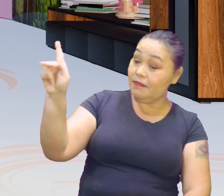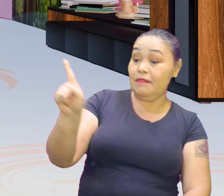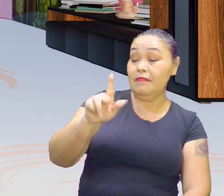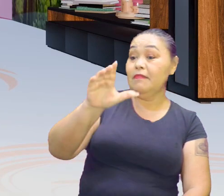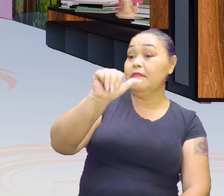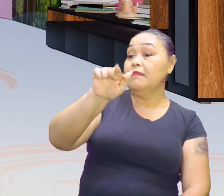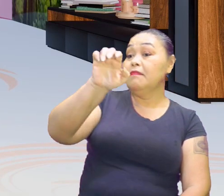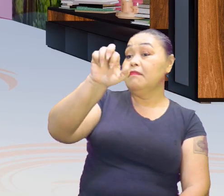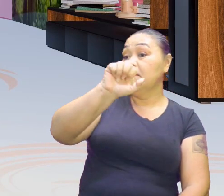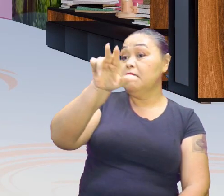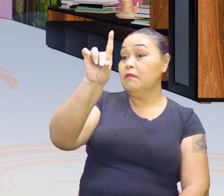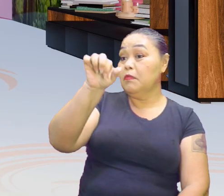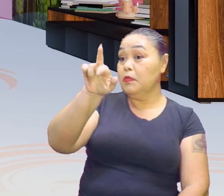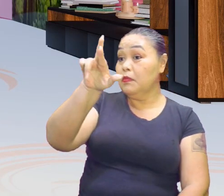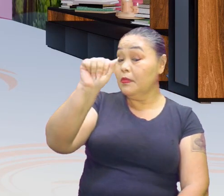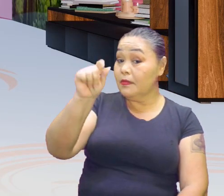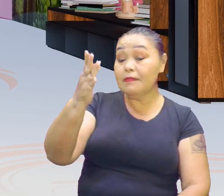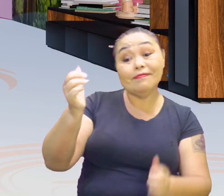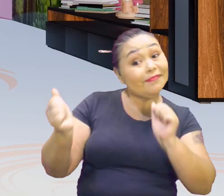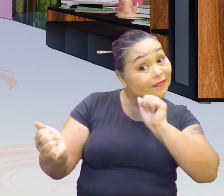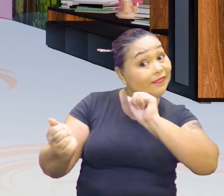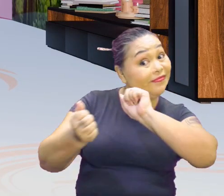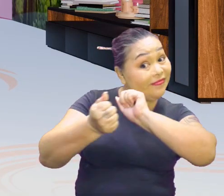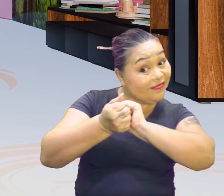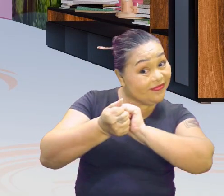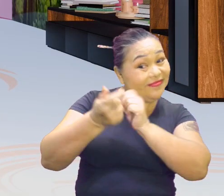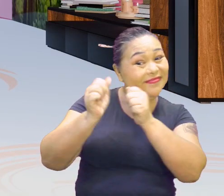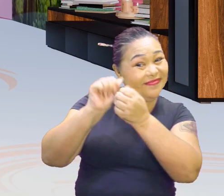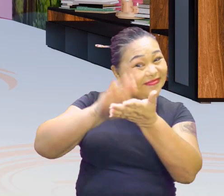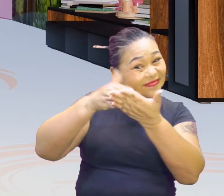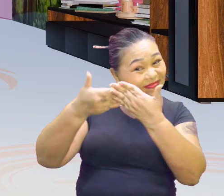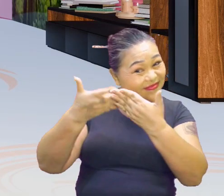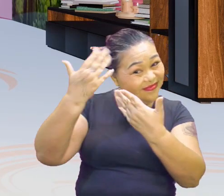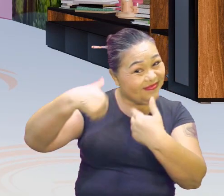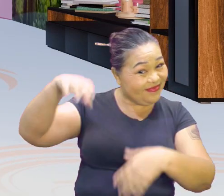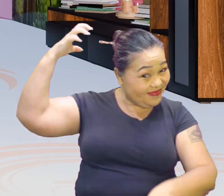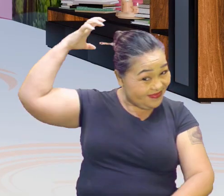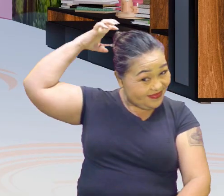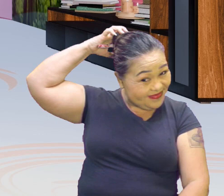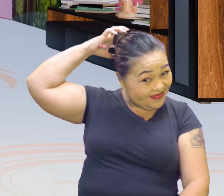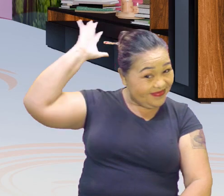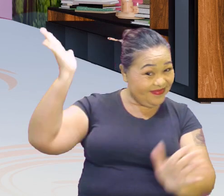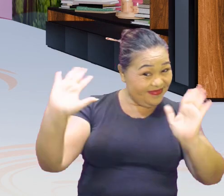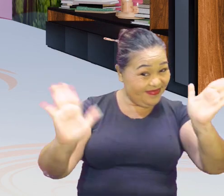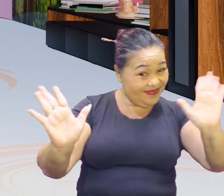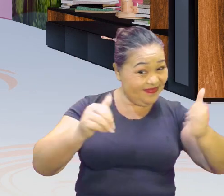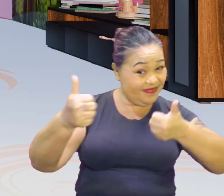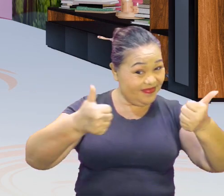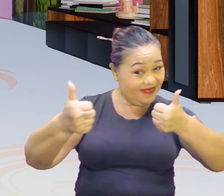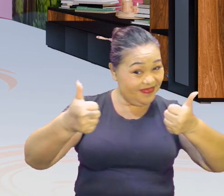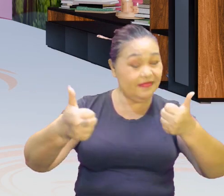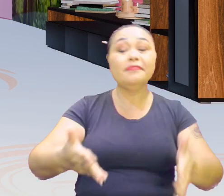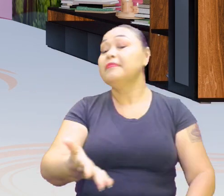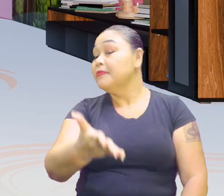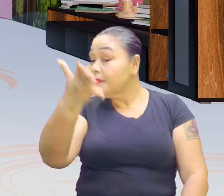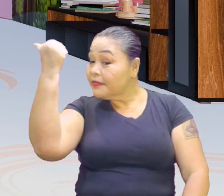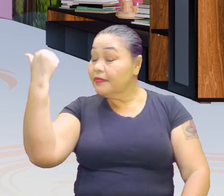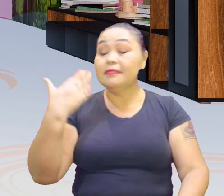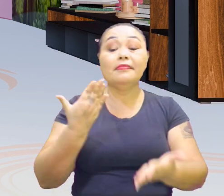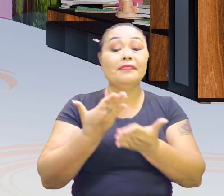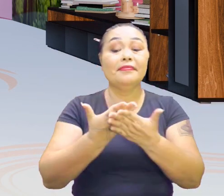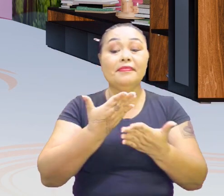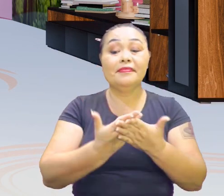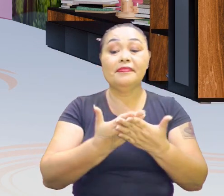Professora Alessandra. Em companhia da nossa intérprete, Aldelina. Belezinha? Então, vamos lá para a